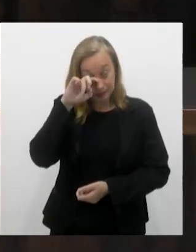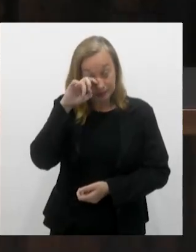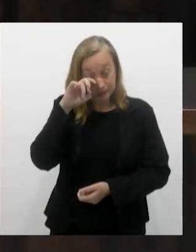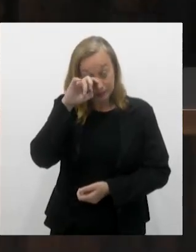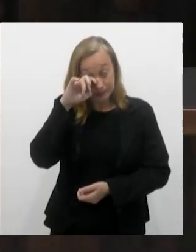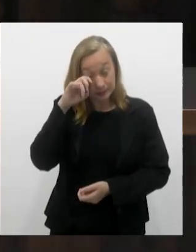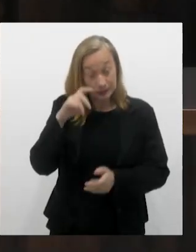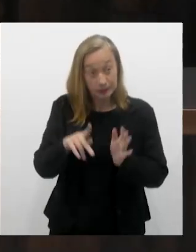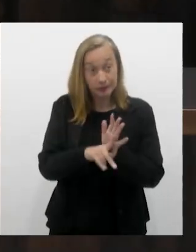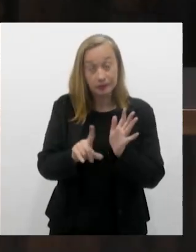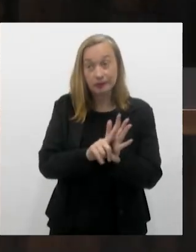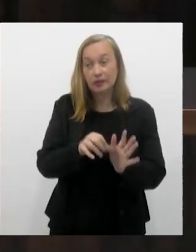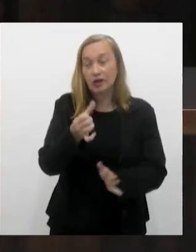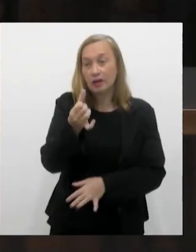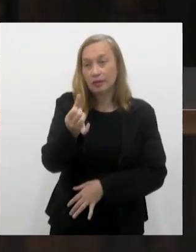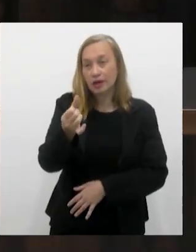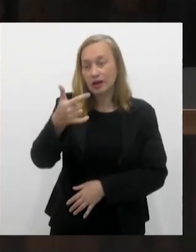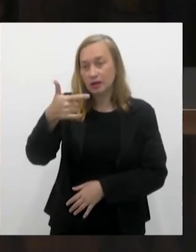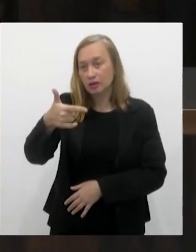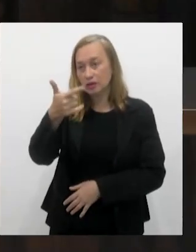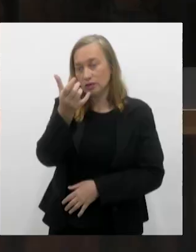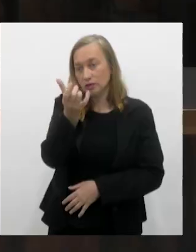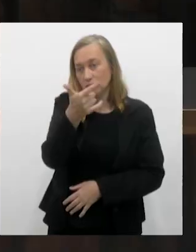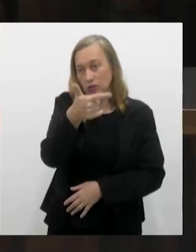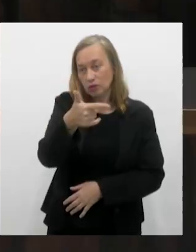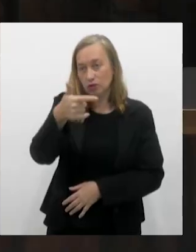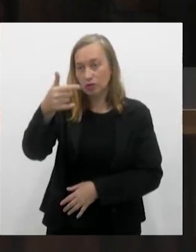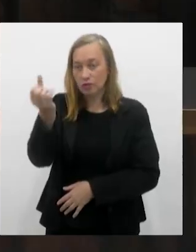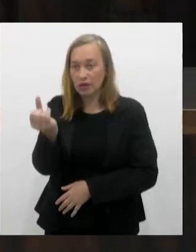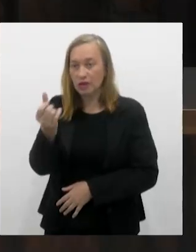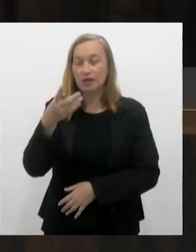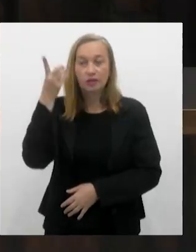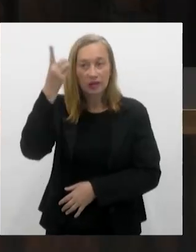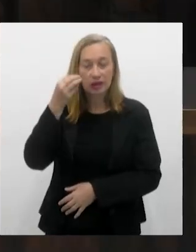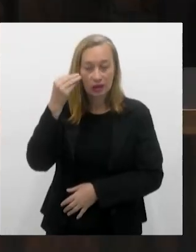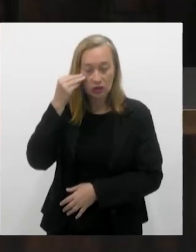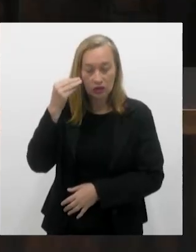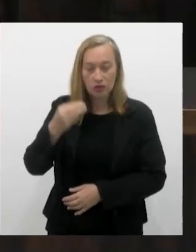Projeto de lei número 6226, da deputada Tia Ju.